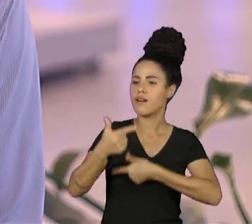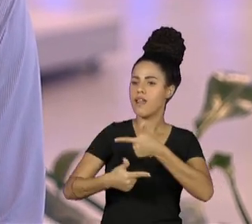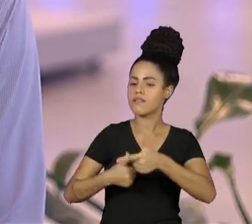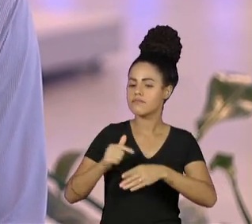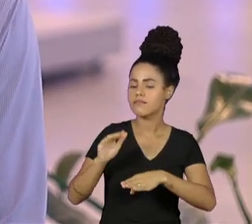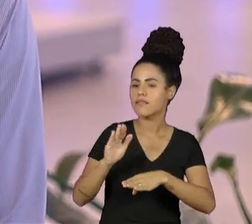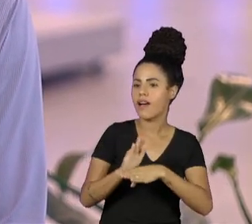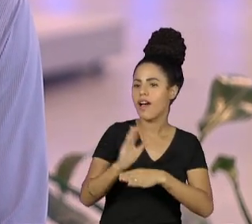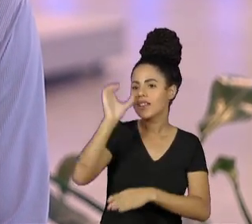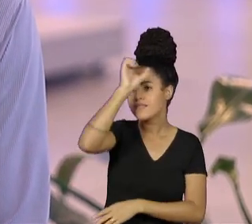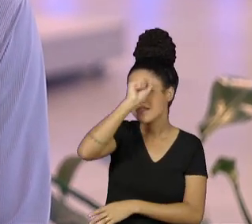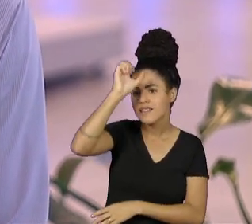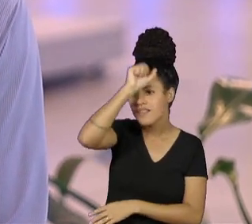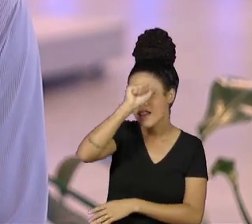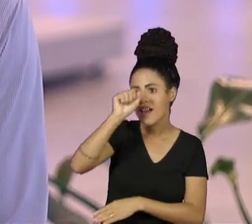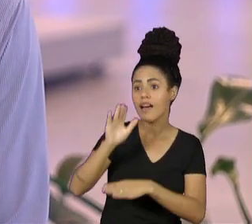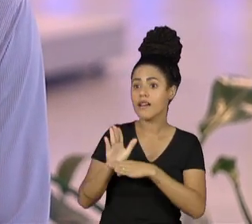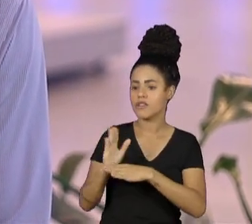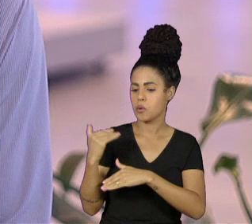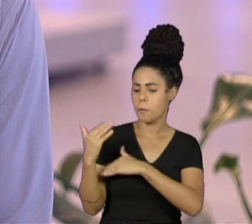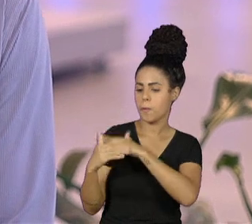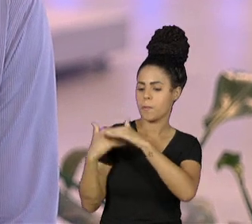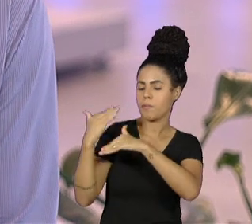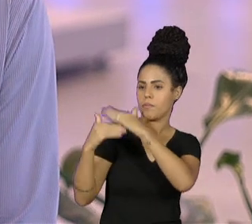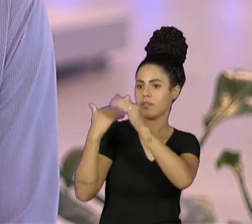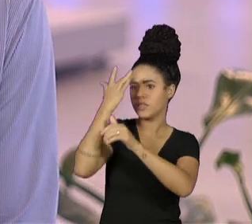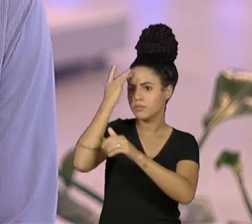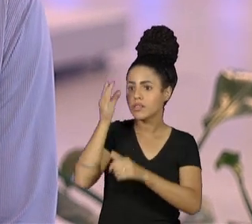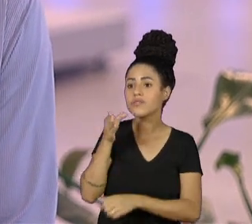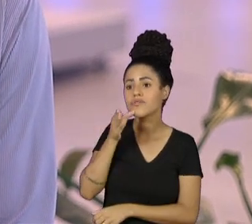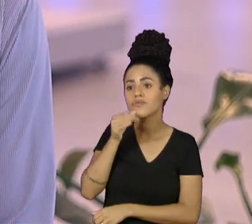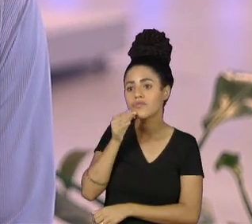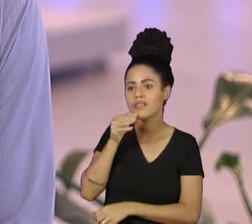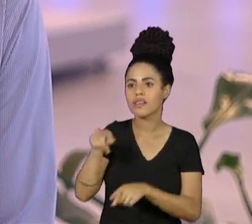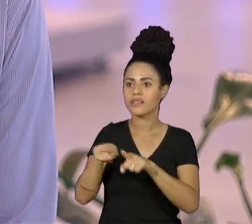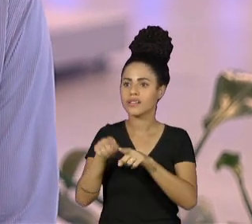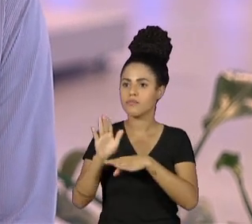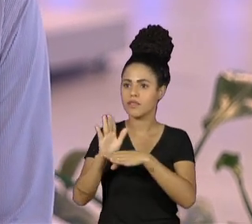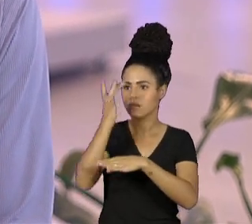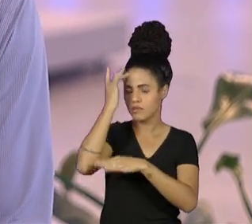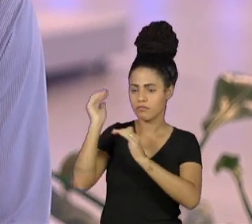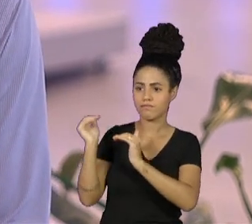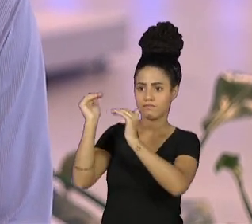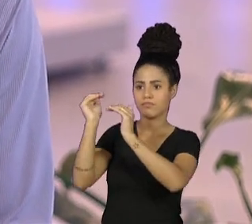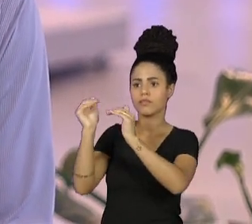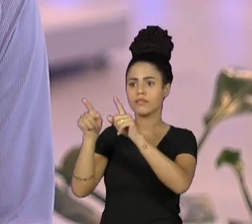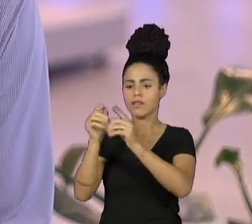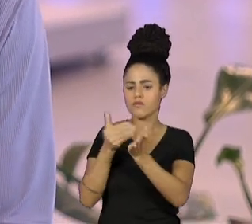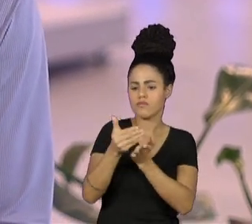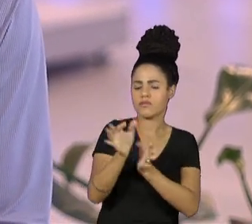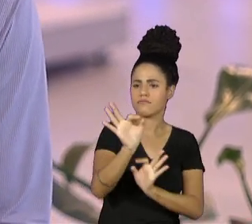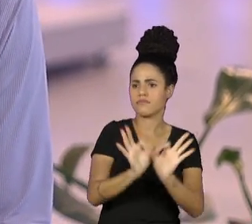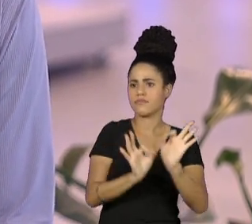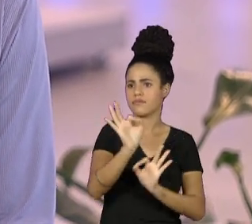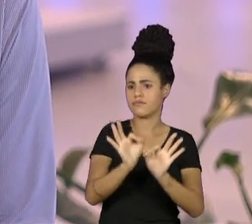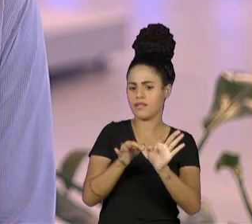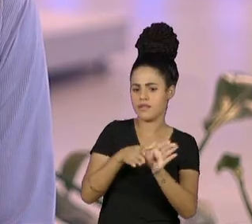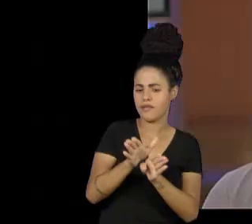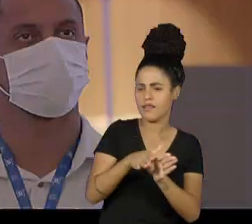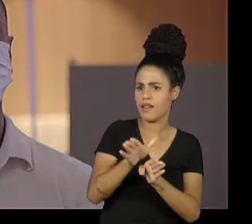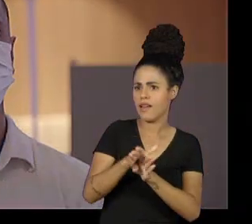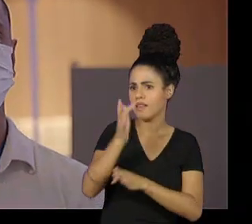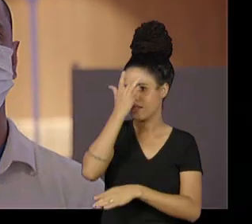sim, trabalhamos no desenvolvimento dos nossos colaboradores, mas também olhamos para os altos executivos, né? Uhum. Iniciamos um programa de formação de